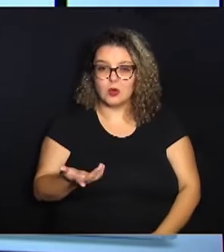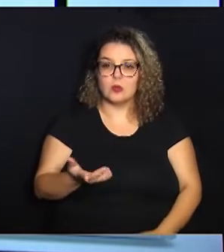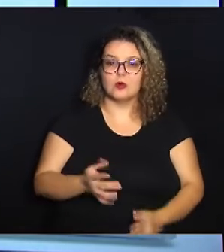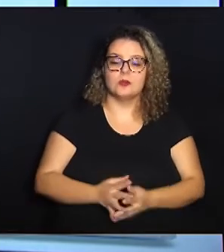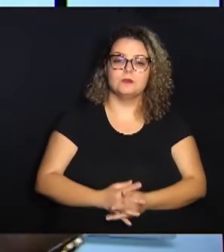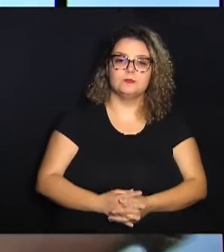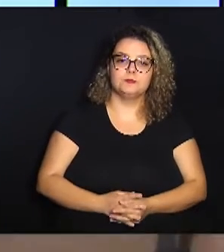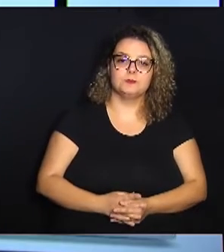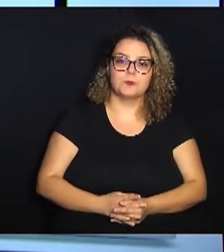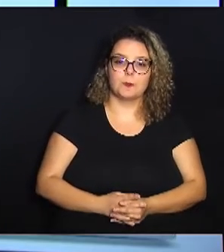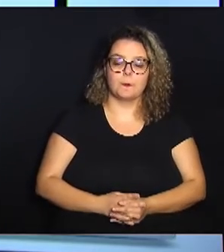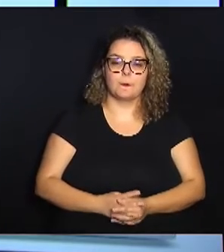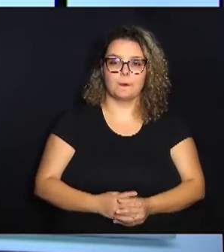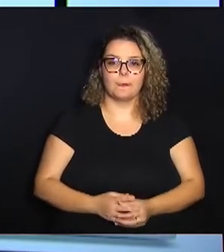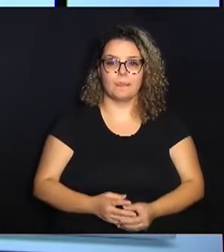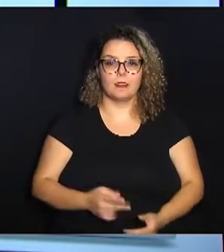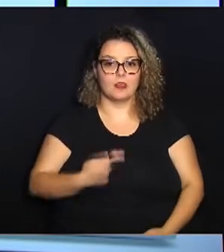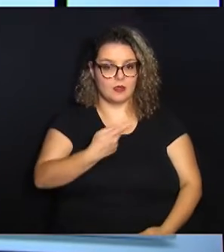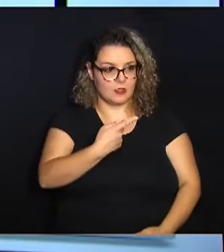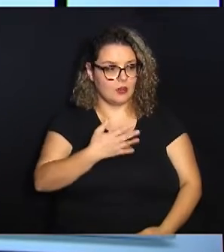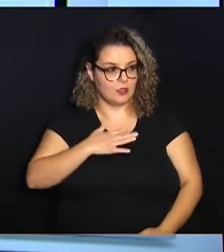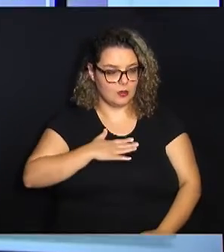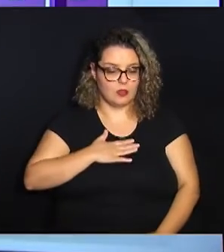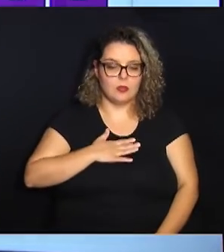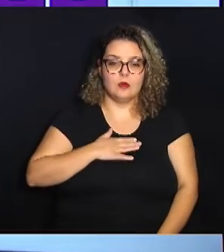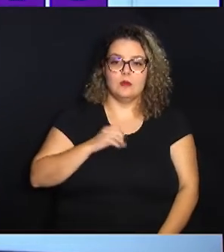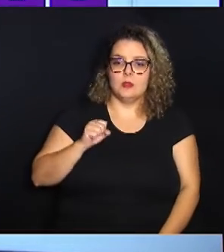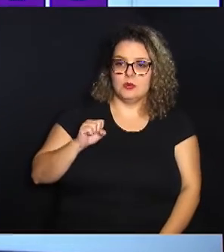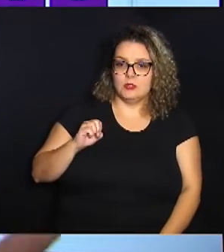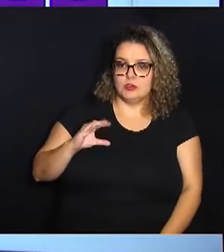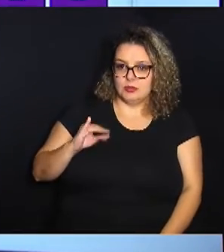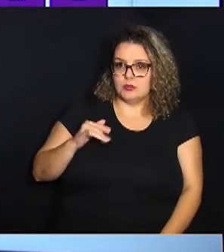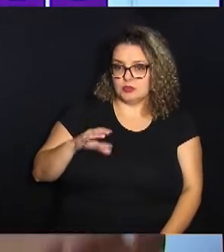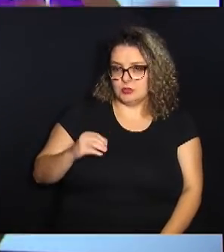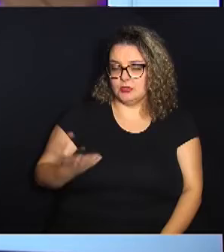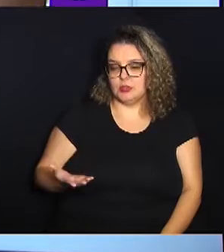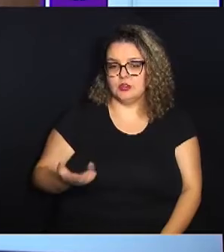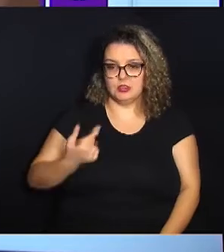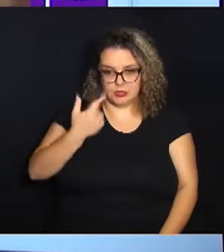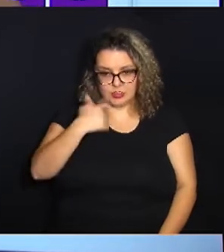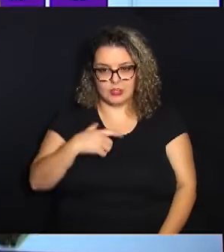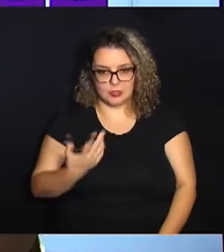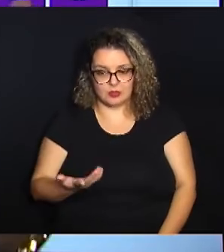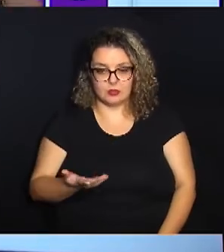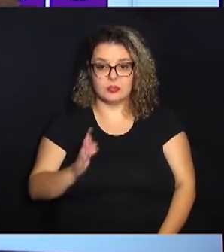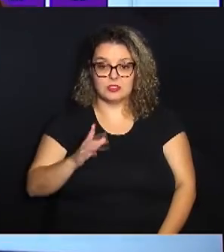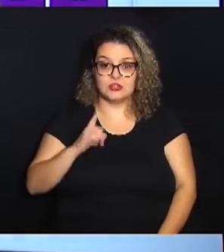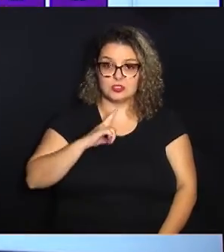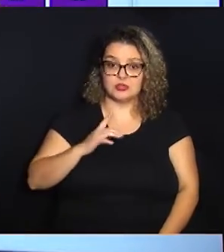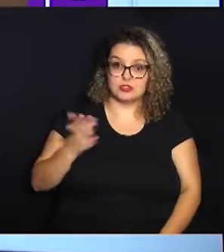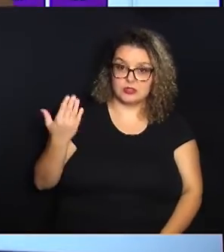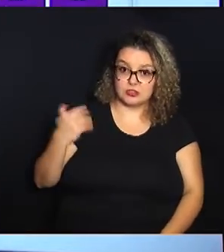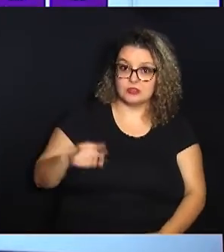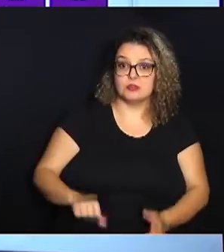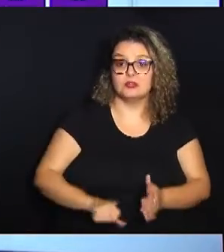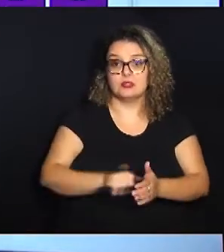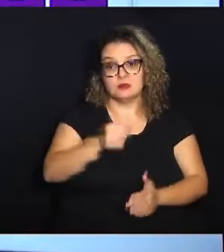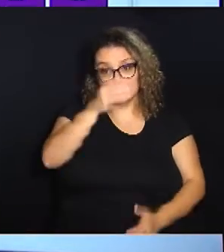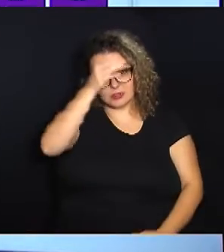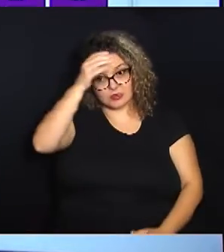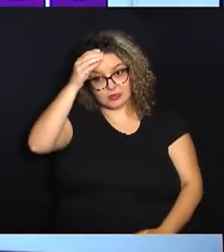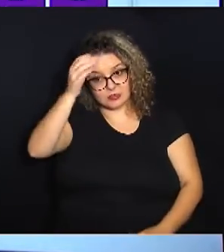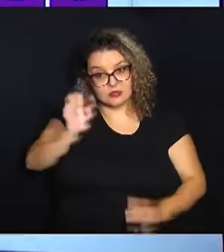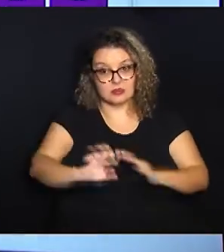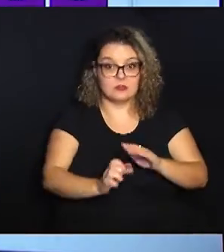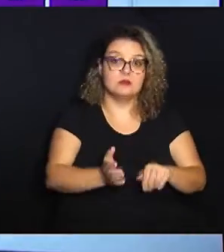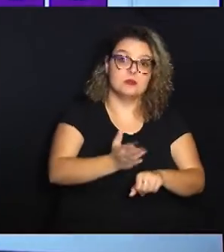baixo, né? Começamos eu e o meu sócio, e a gente já tinha os primeiros clientes da empresa